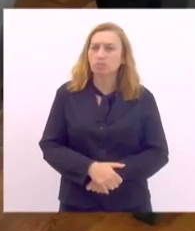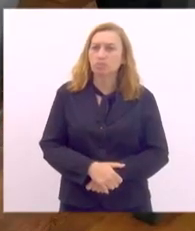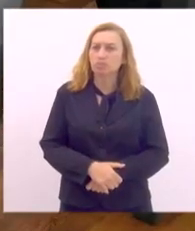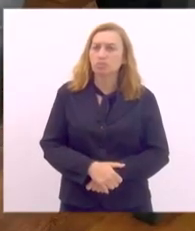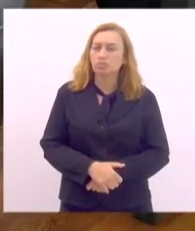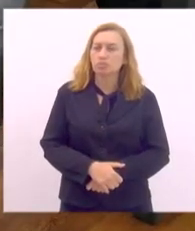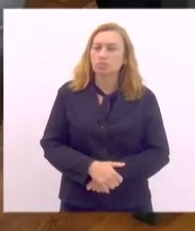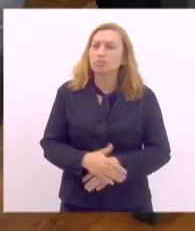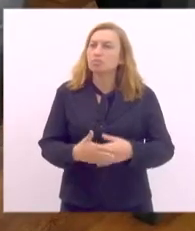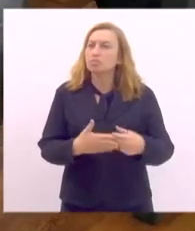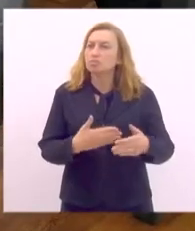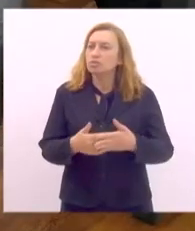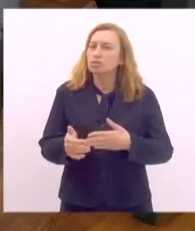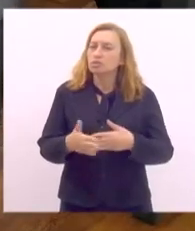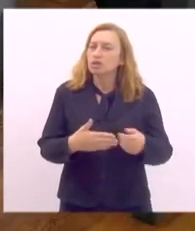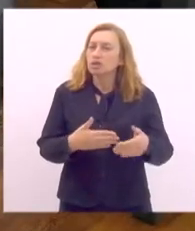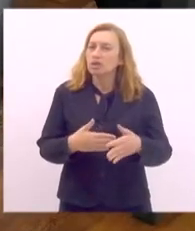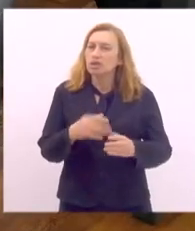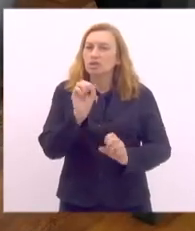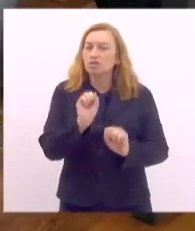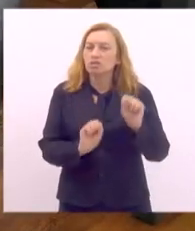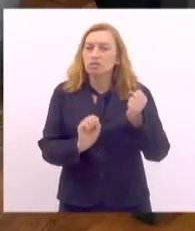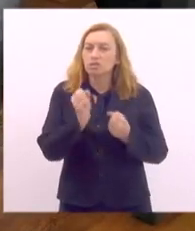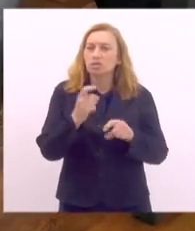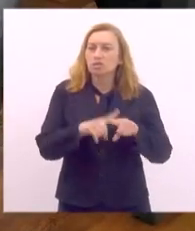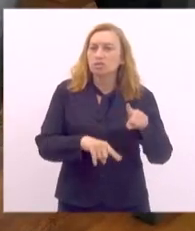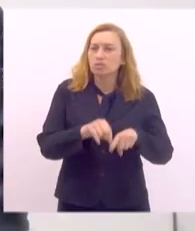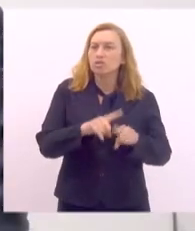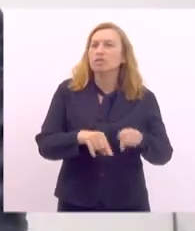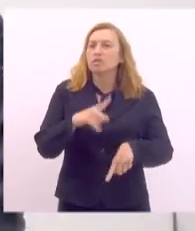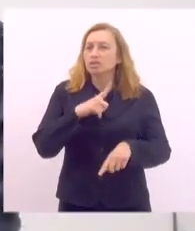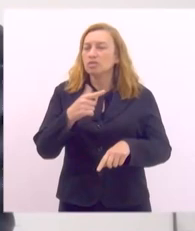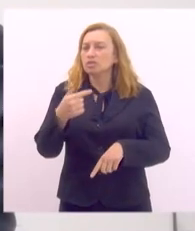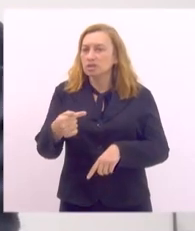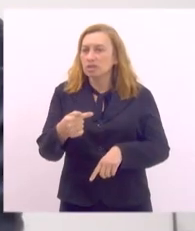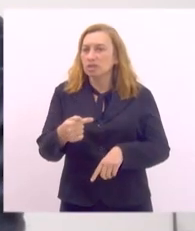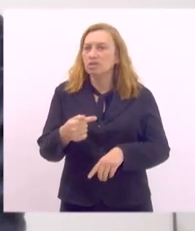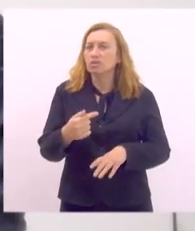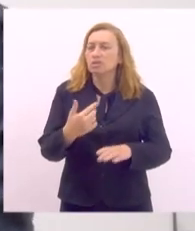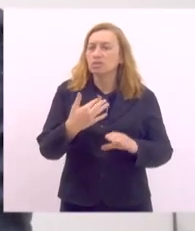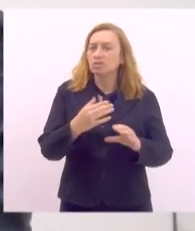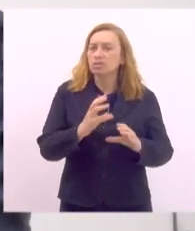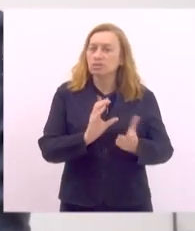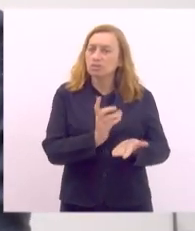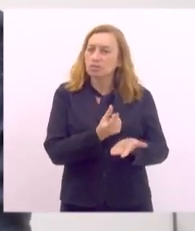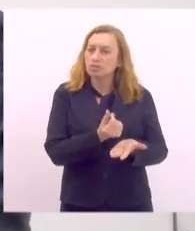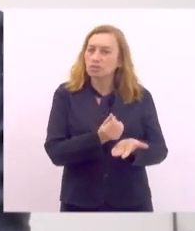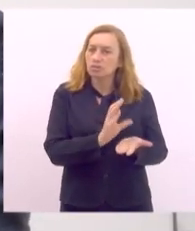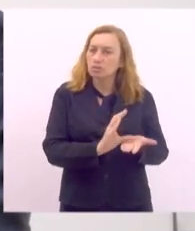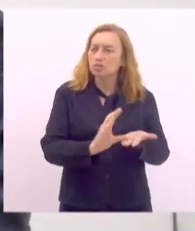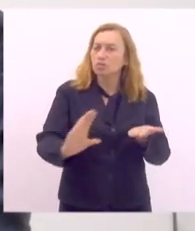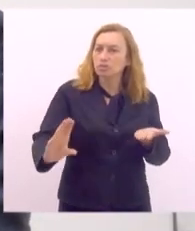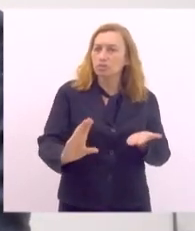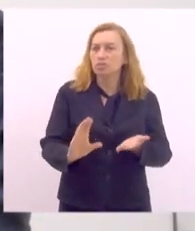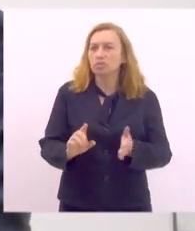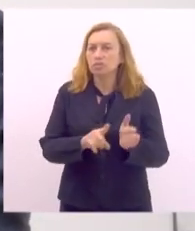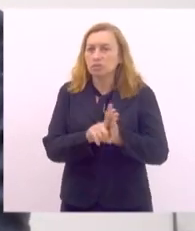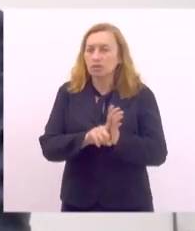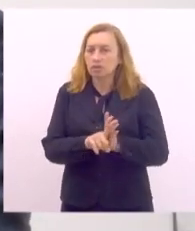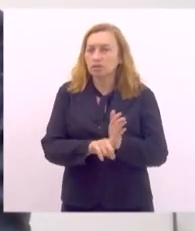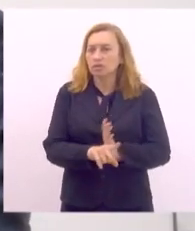Não é qualquer industrializado, né? Tem, o doutor Serginho, tem um 7º também que é da destinação de recurso. Analisa o 7º